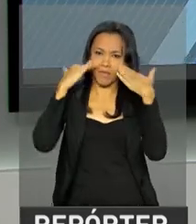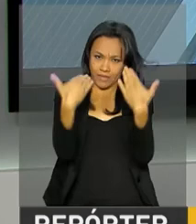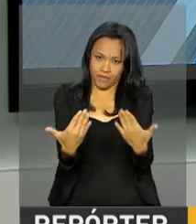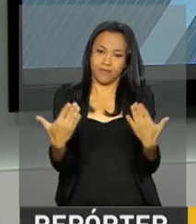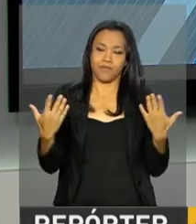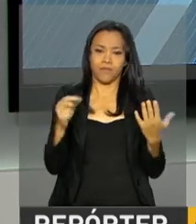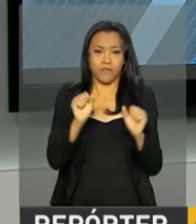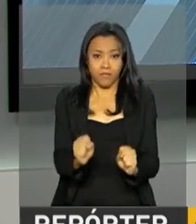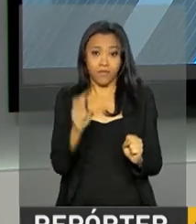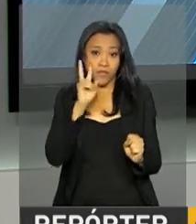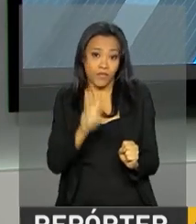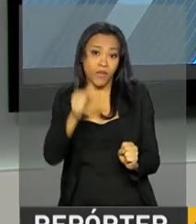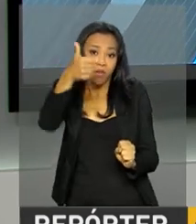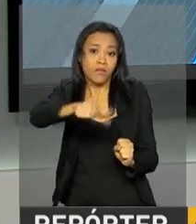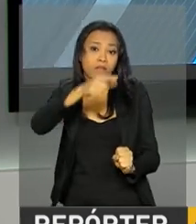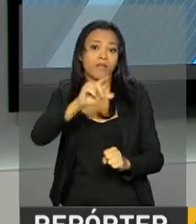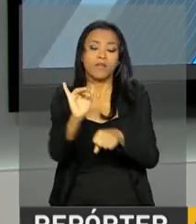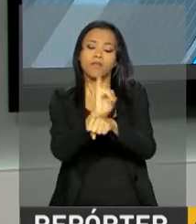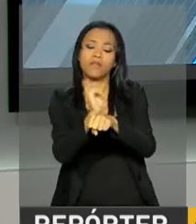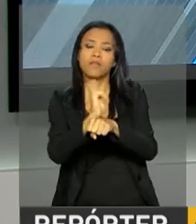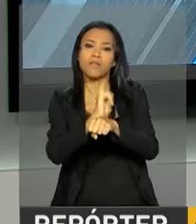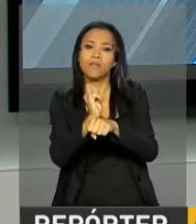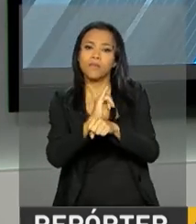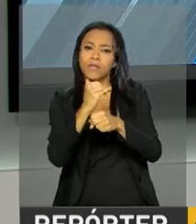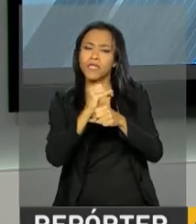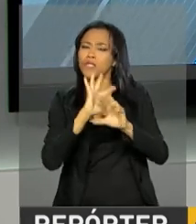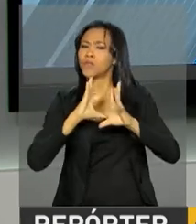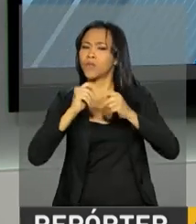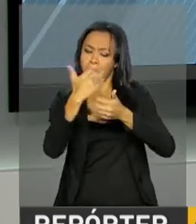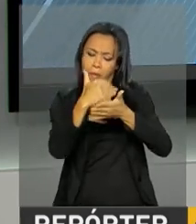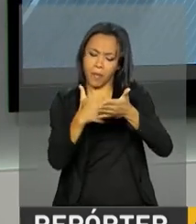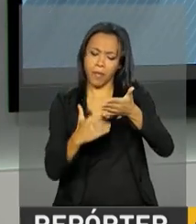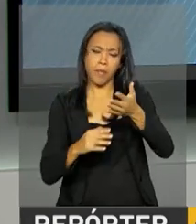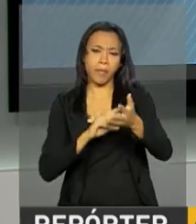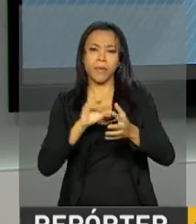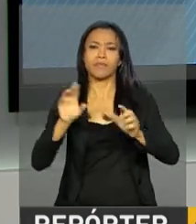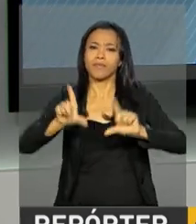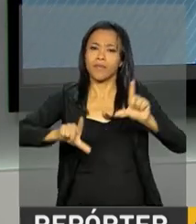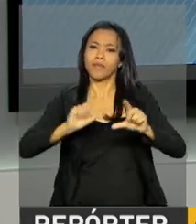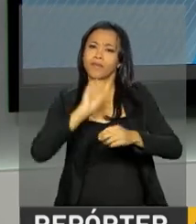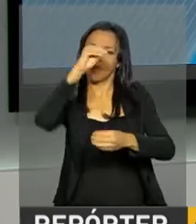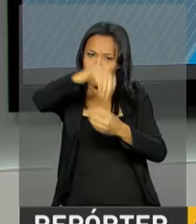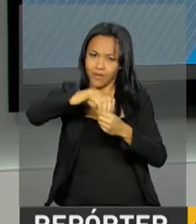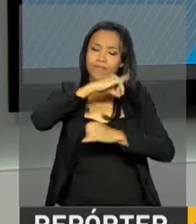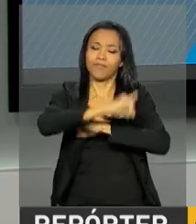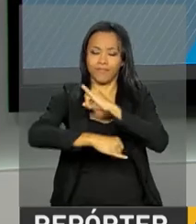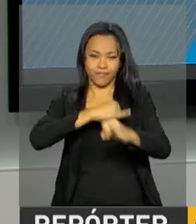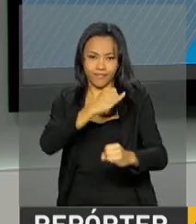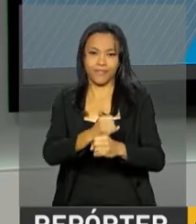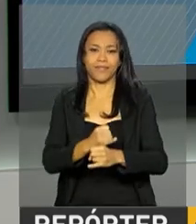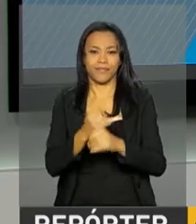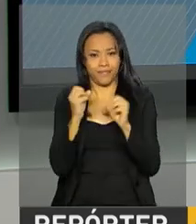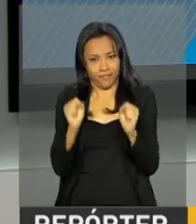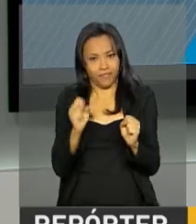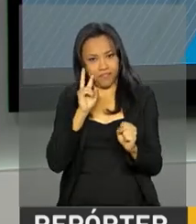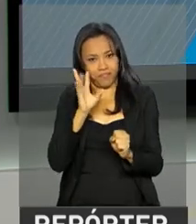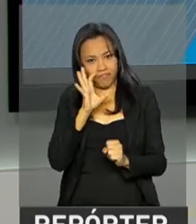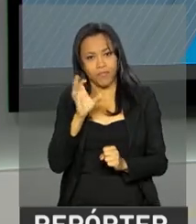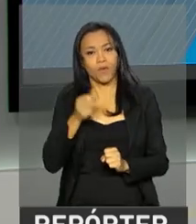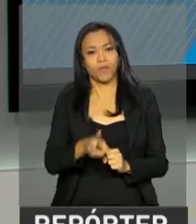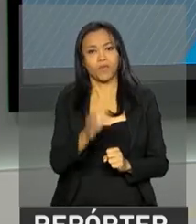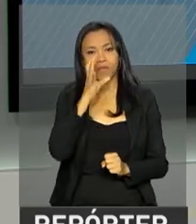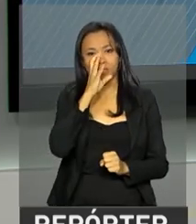pode rever as reportagens no YouTube e toda a programação está disponível na nossa página na internet.